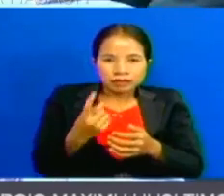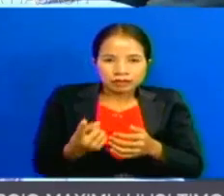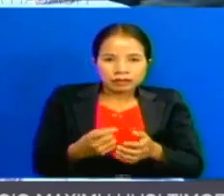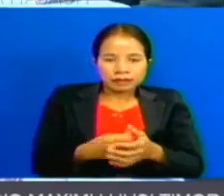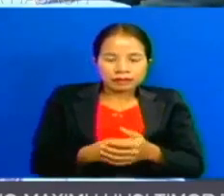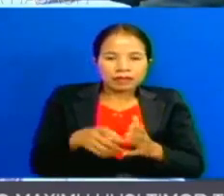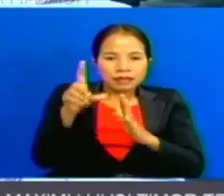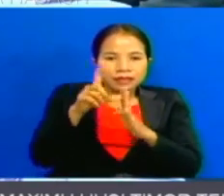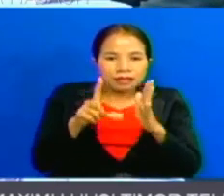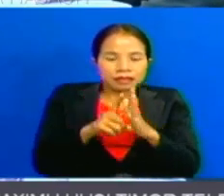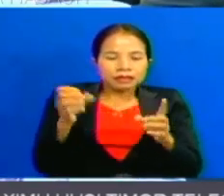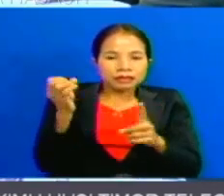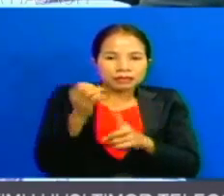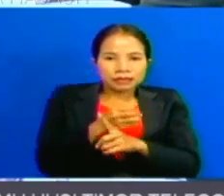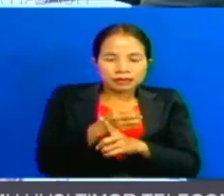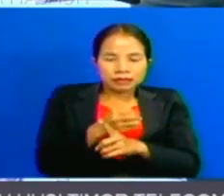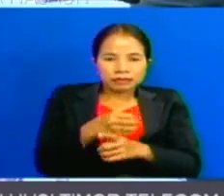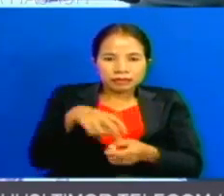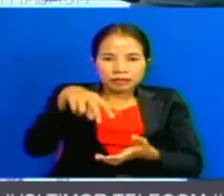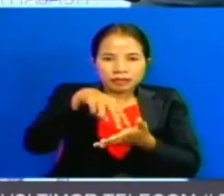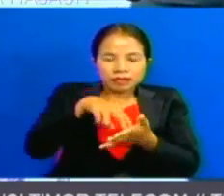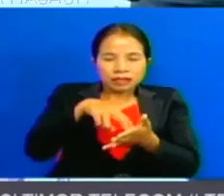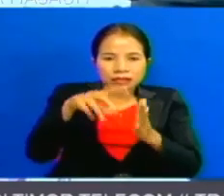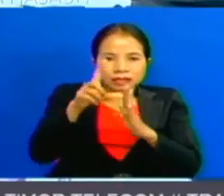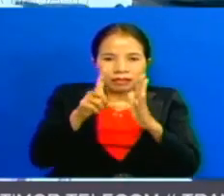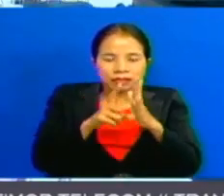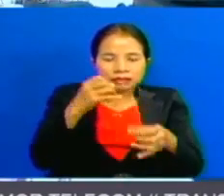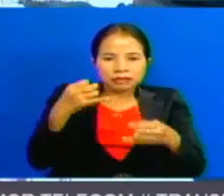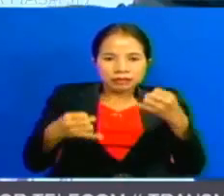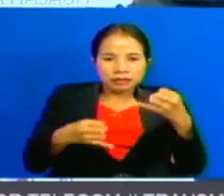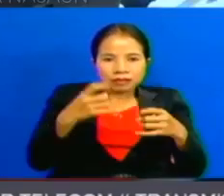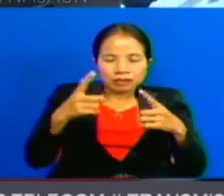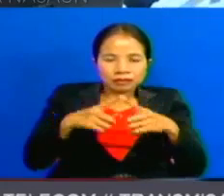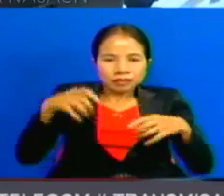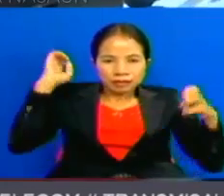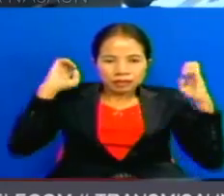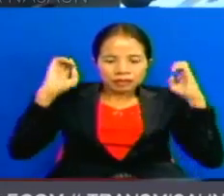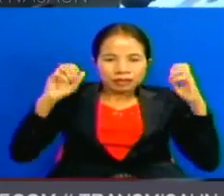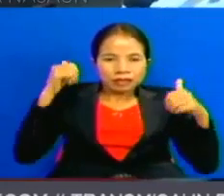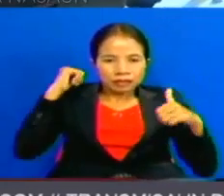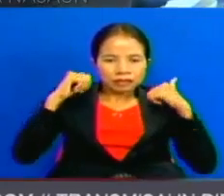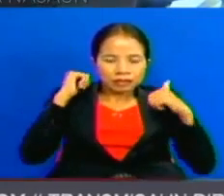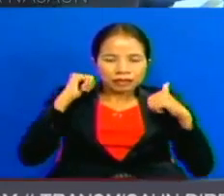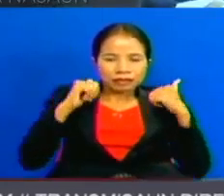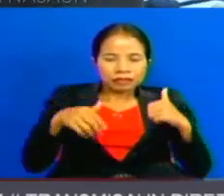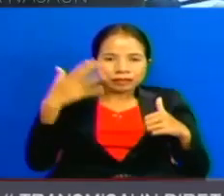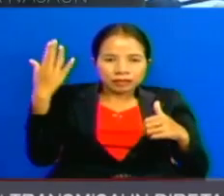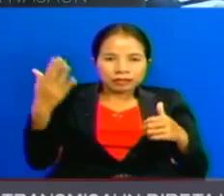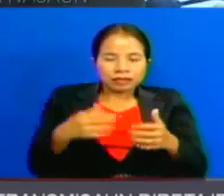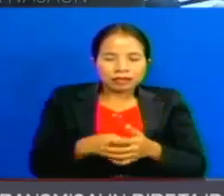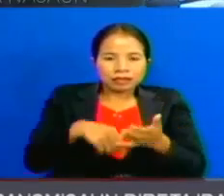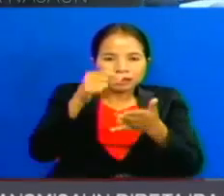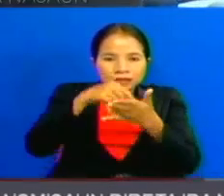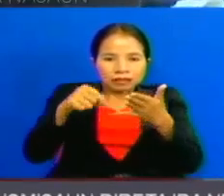Decreto-lei nem objetivo, rode estabelece regime jurídico ida, para exercício atividade de desmantelamento e área contrato,